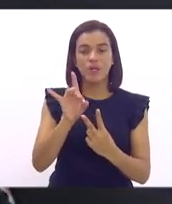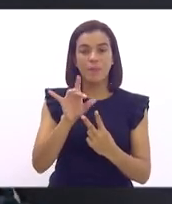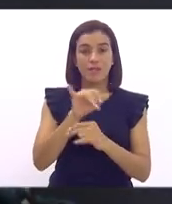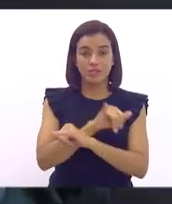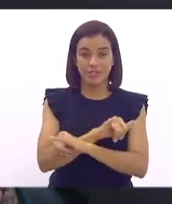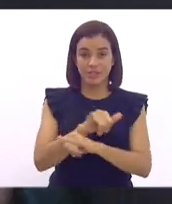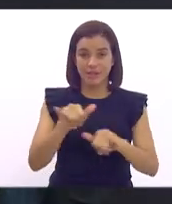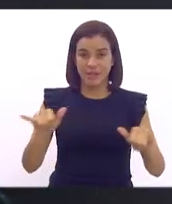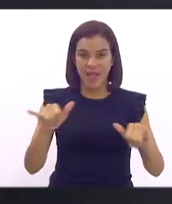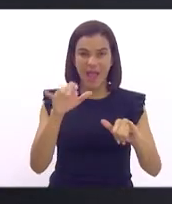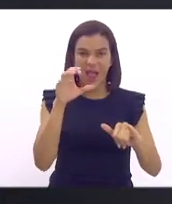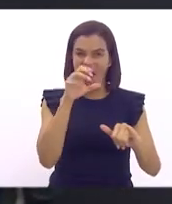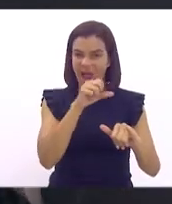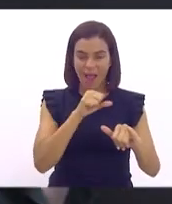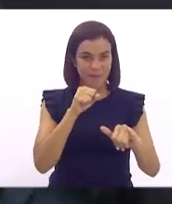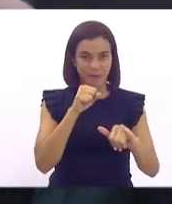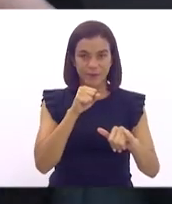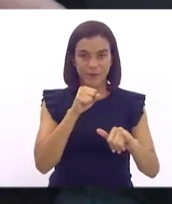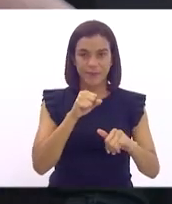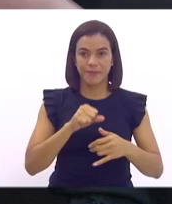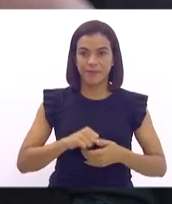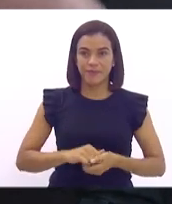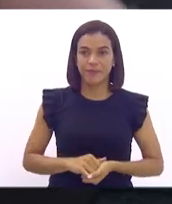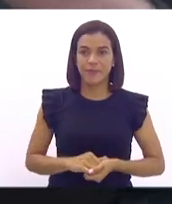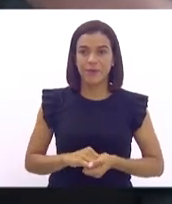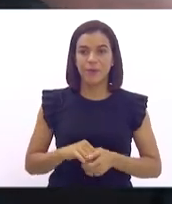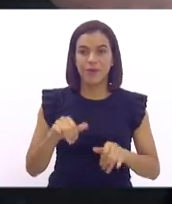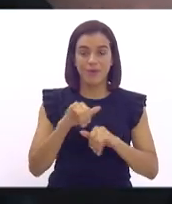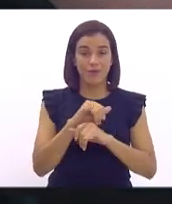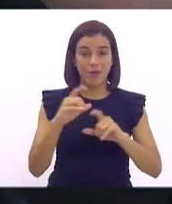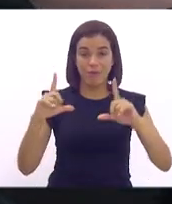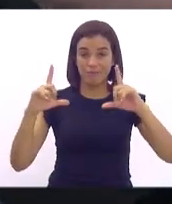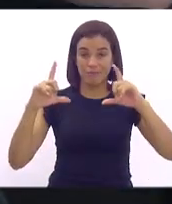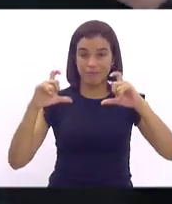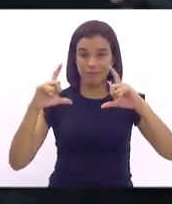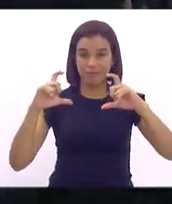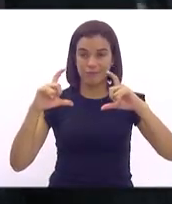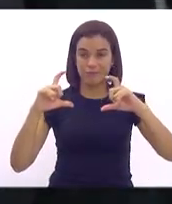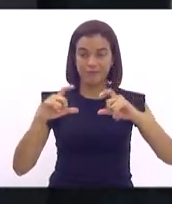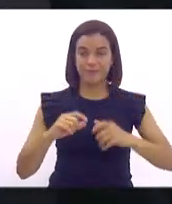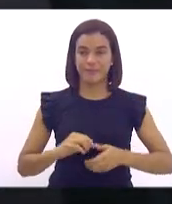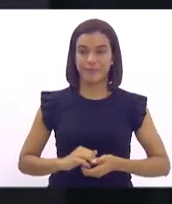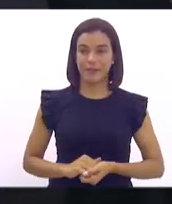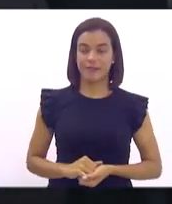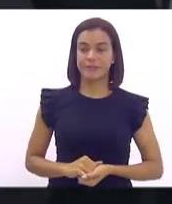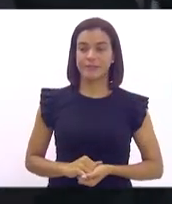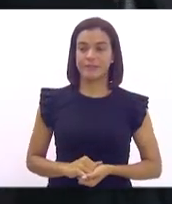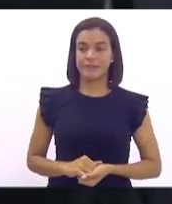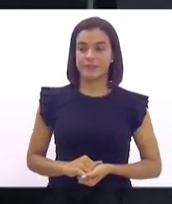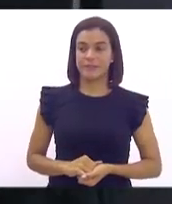aqui, rapidíssimo, por favor. Um registro fotográfico que a gente faz sempre.